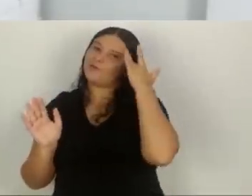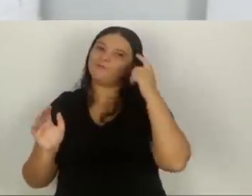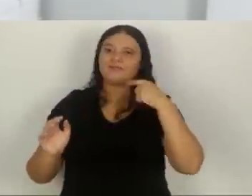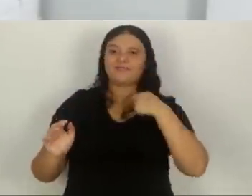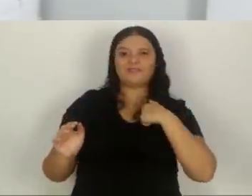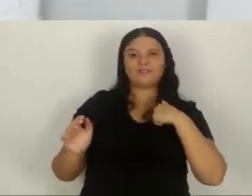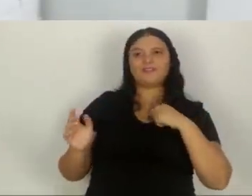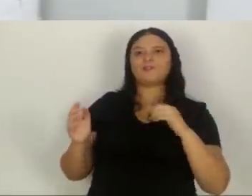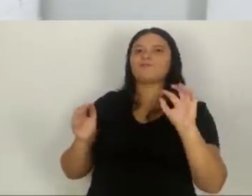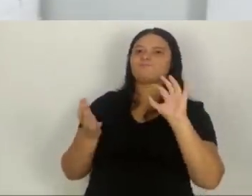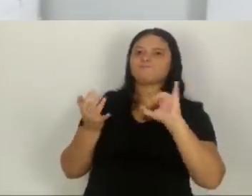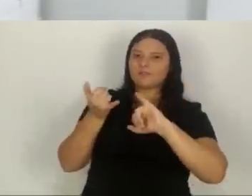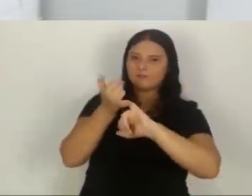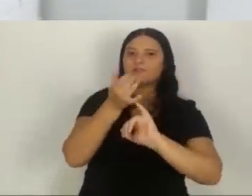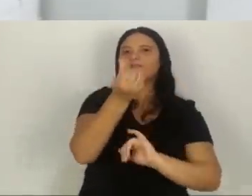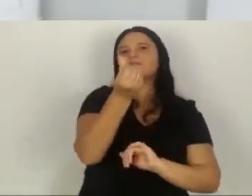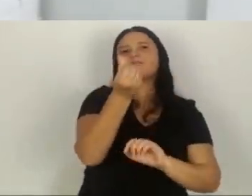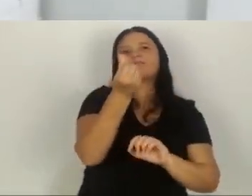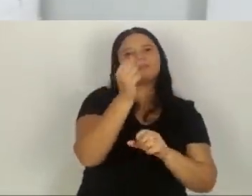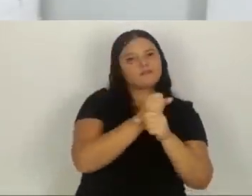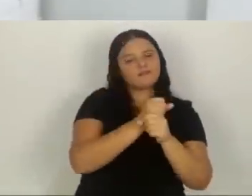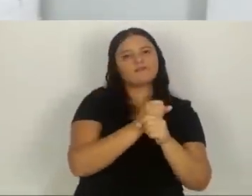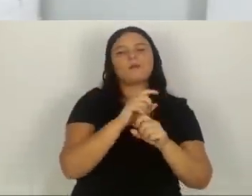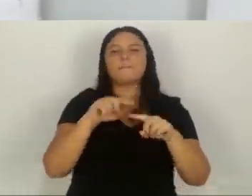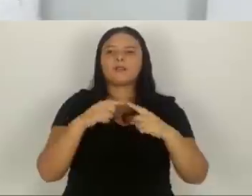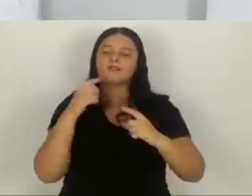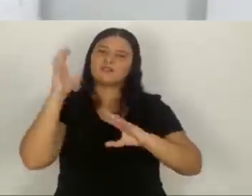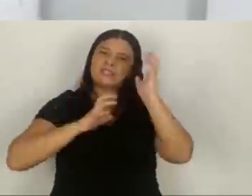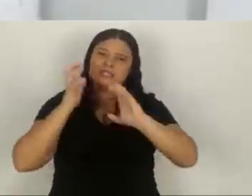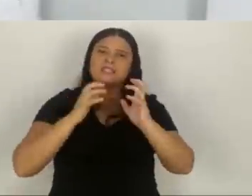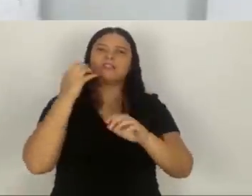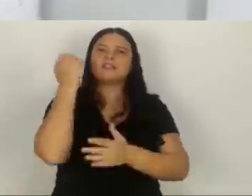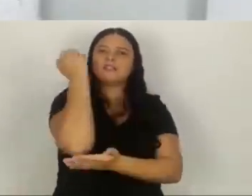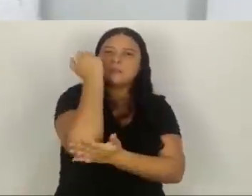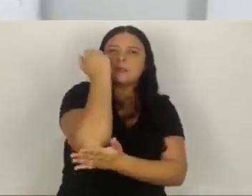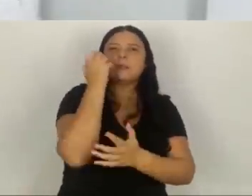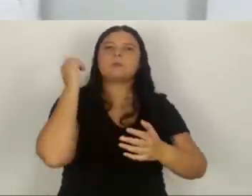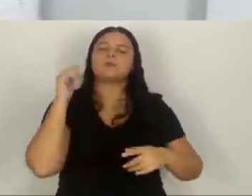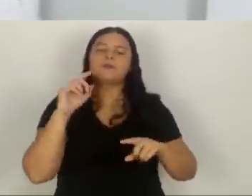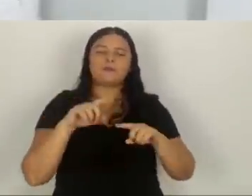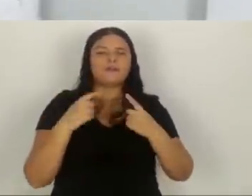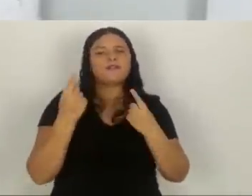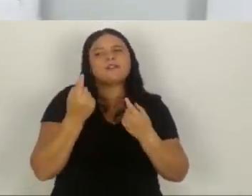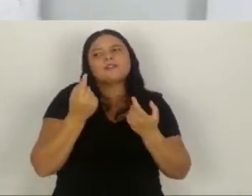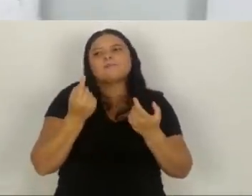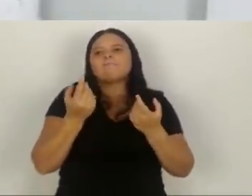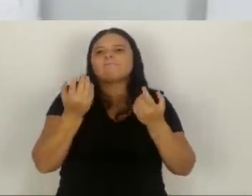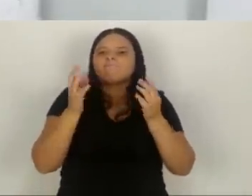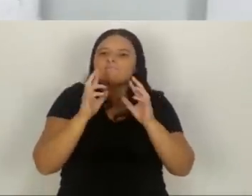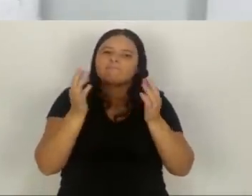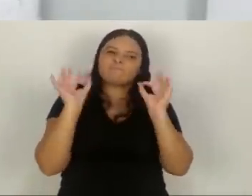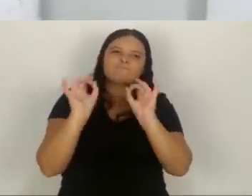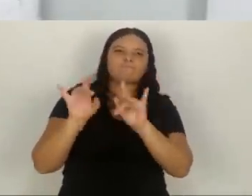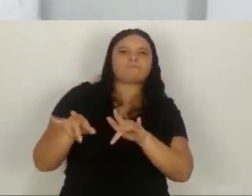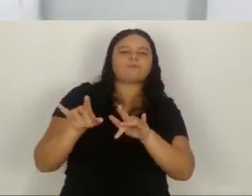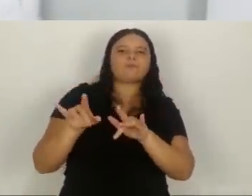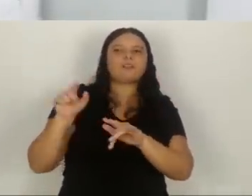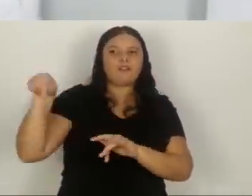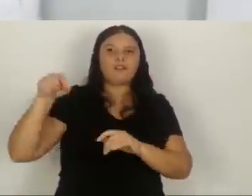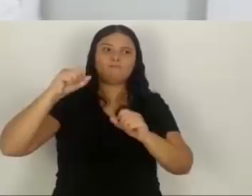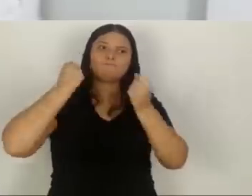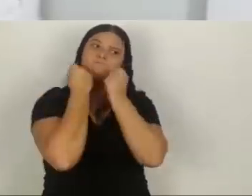E devido às turbulências, ciúmes e brigas, eu quero terminar, mas tenho muito medo porque ele é muito possessivo.